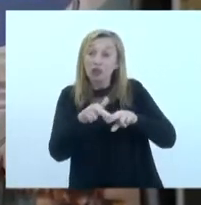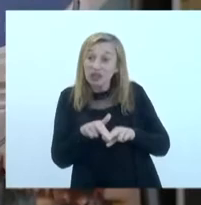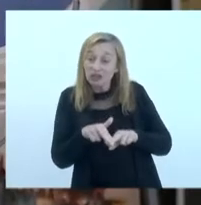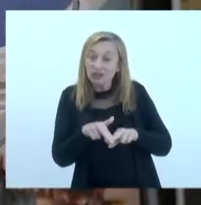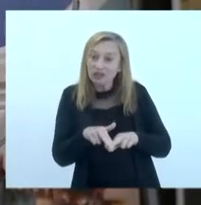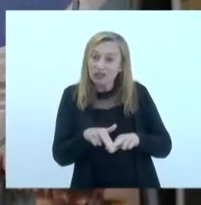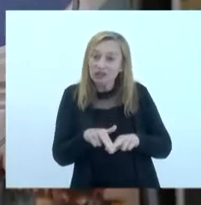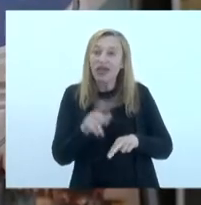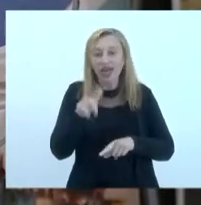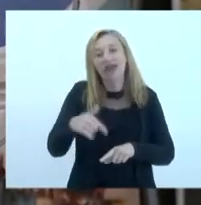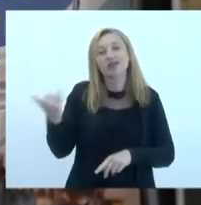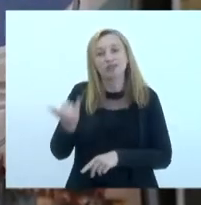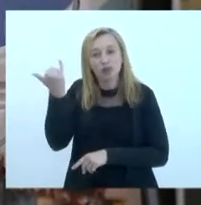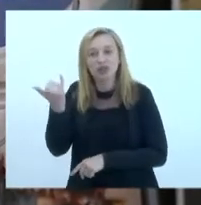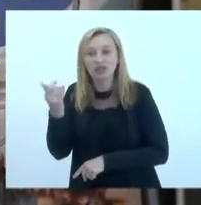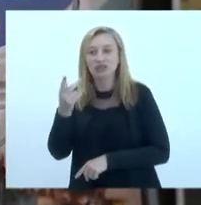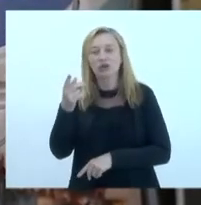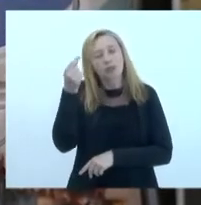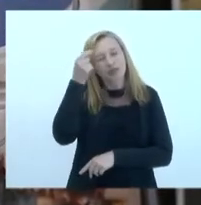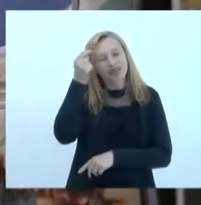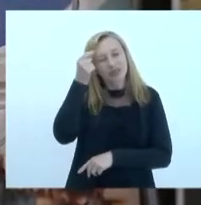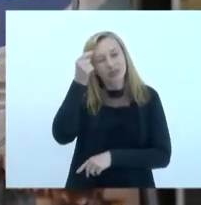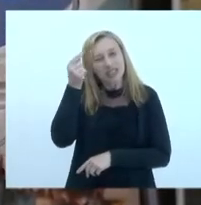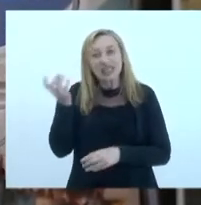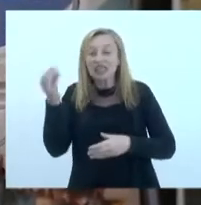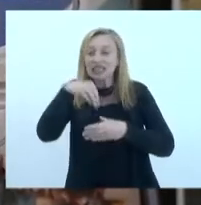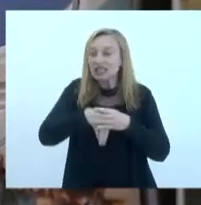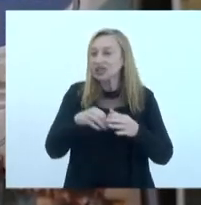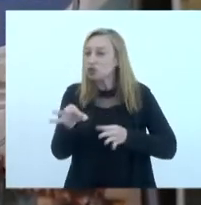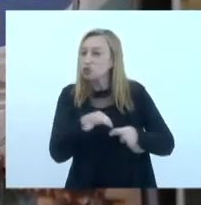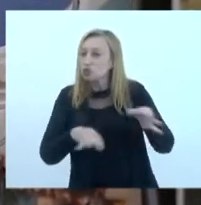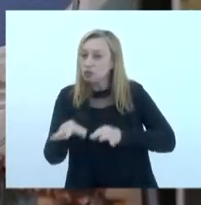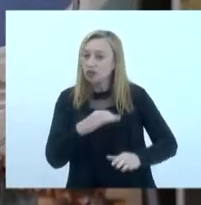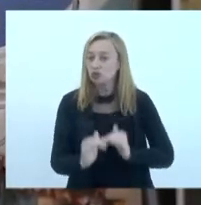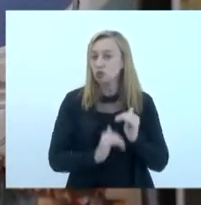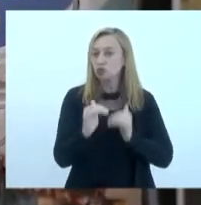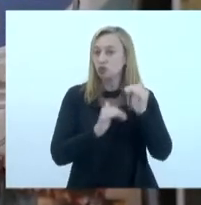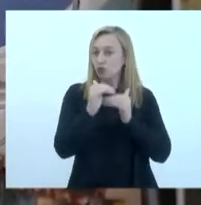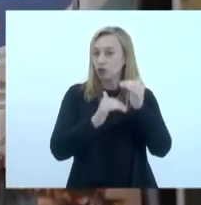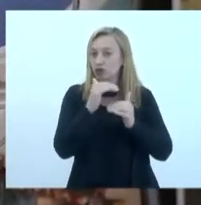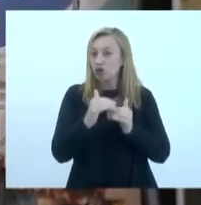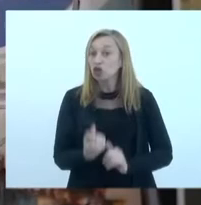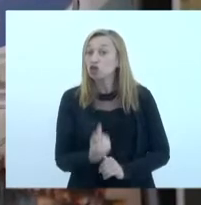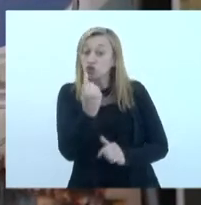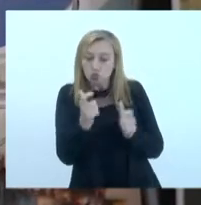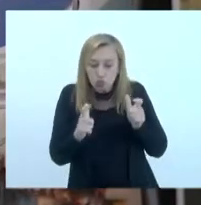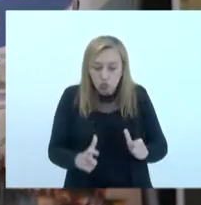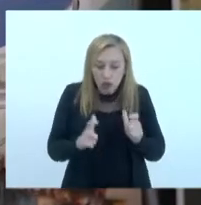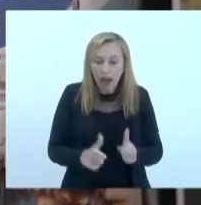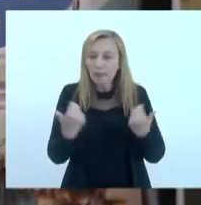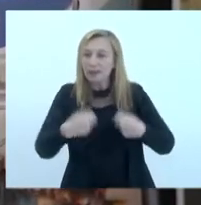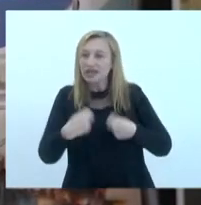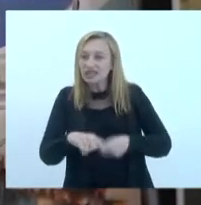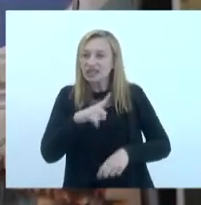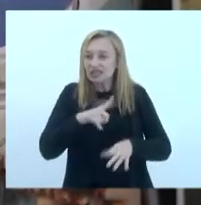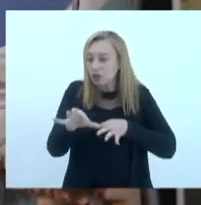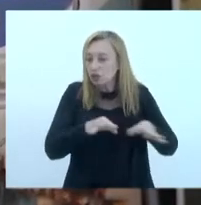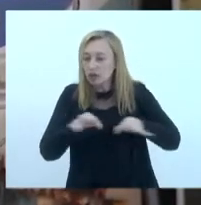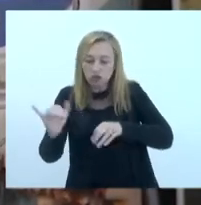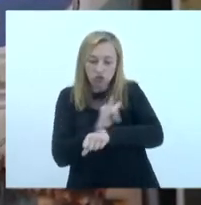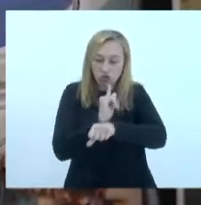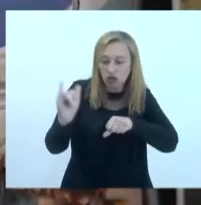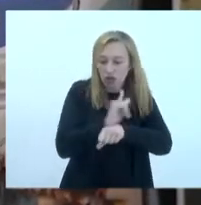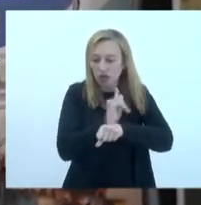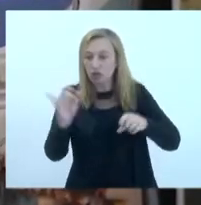é importante a gente fazer essa reflexão que, dentro do plano de desenvolvimento de um território, a gente precisa ter um plano estratégico